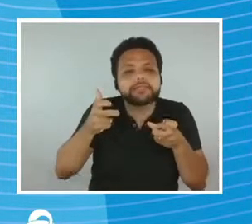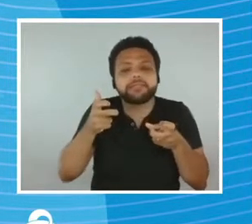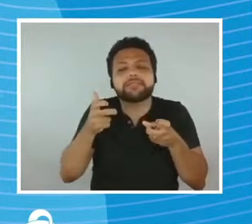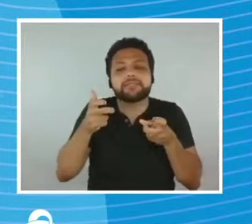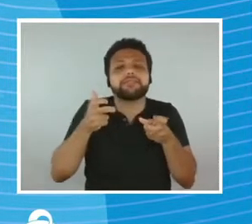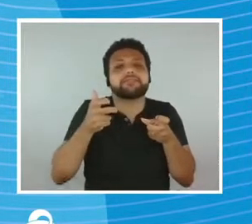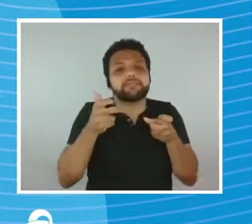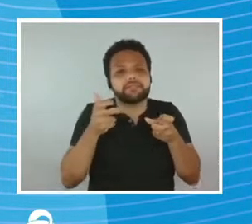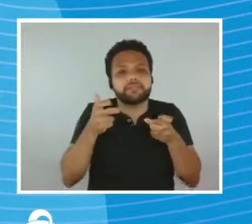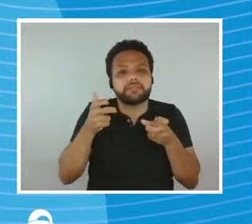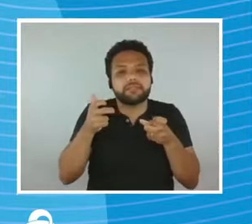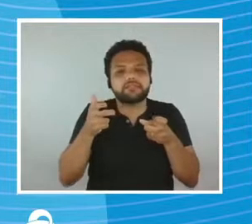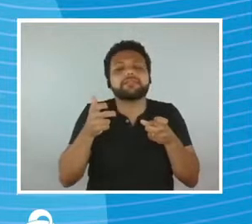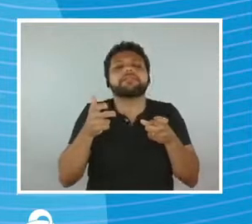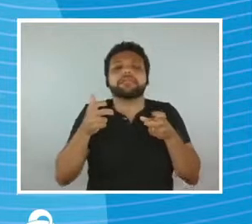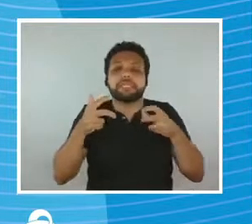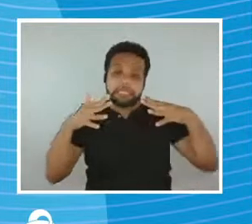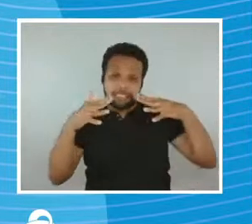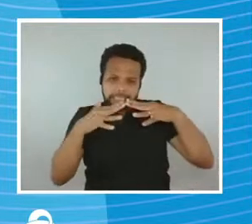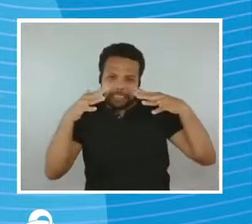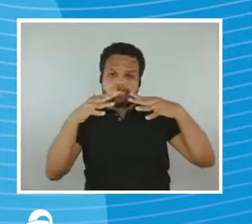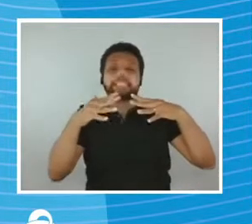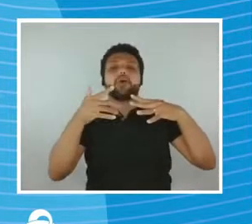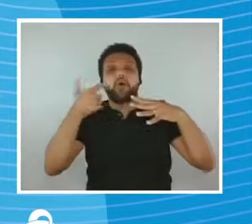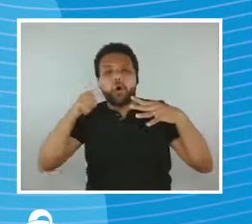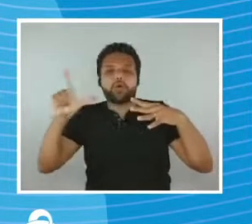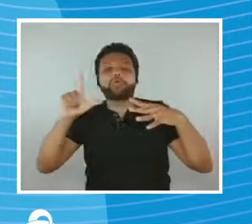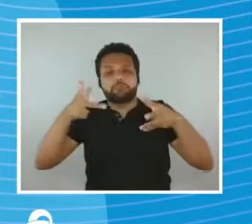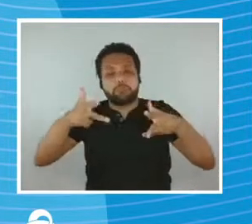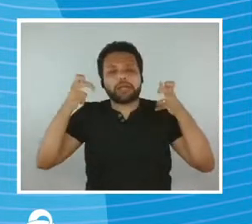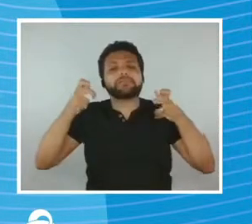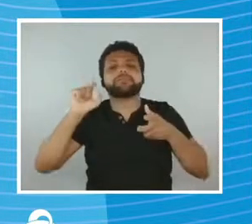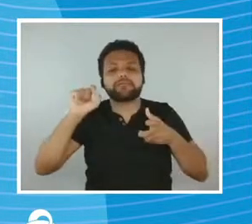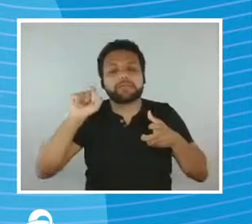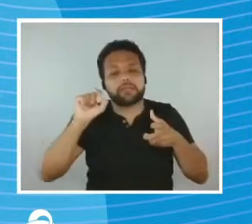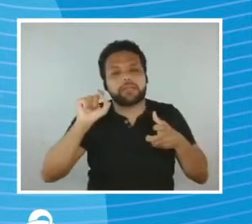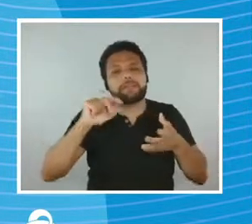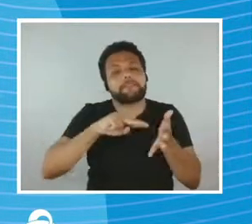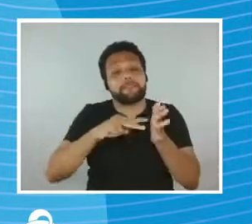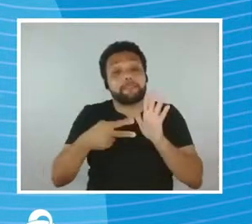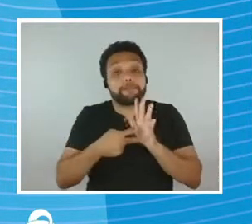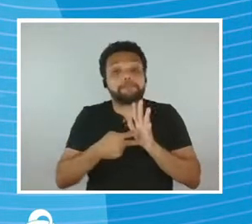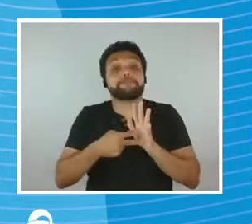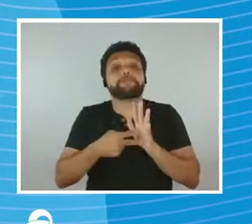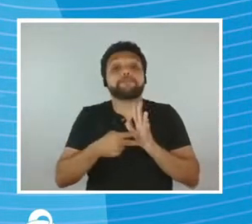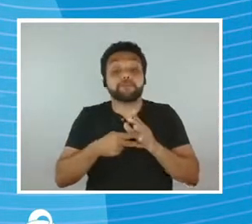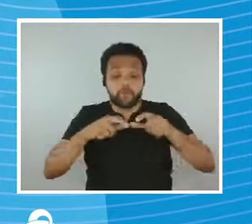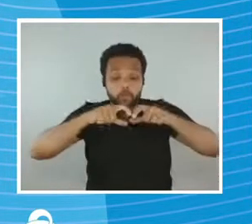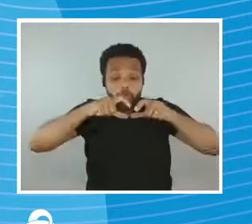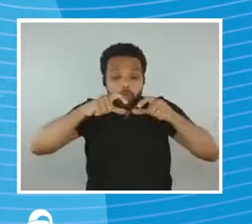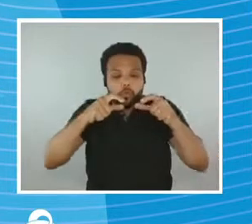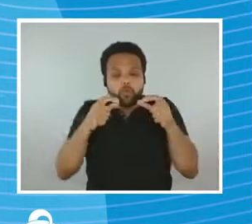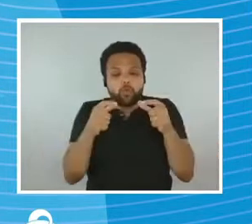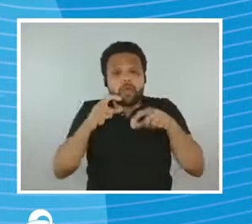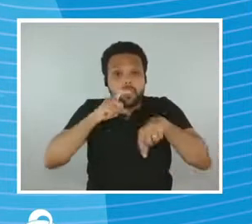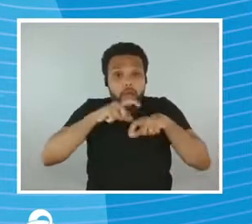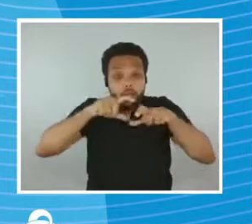segundo neurônio, eu vejo outro sinal aqui, o que significa que a informação passou de um para o outro.